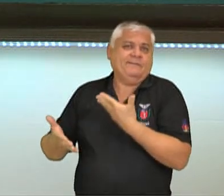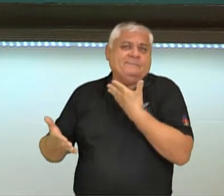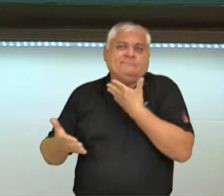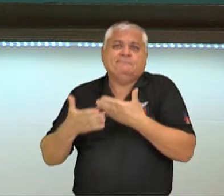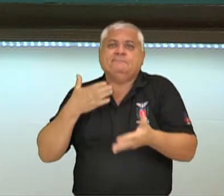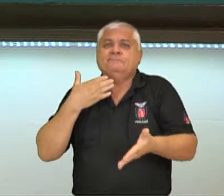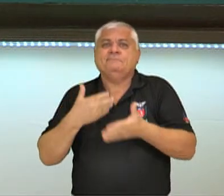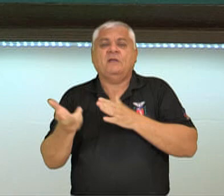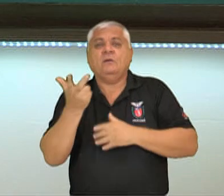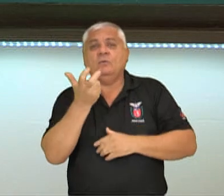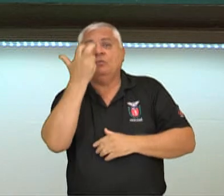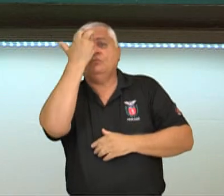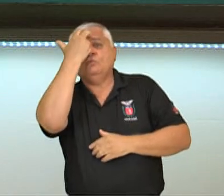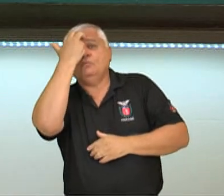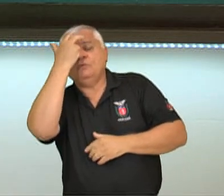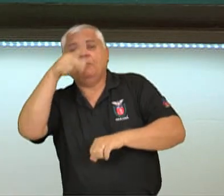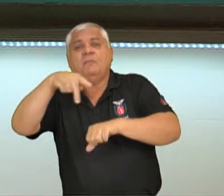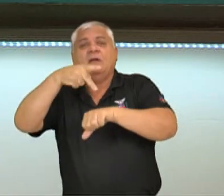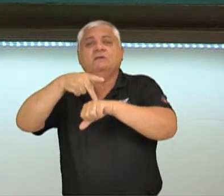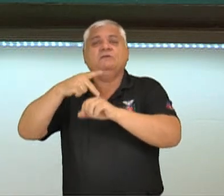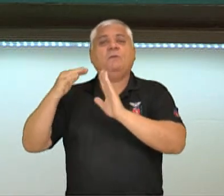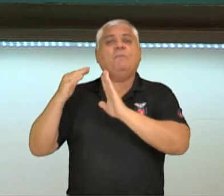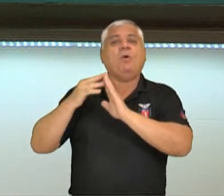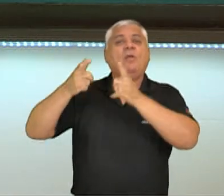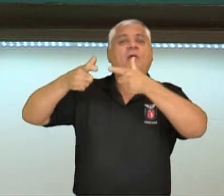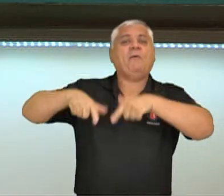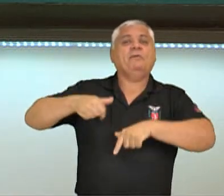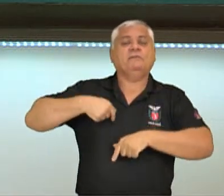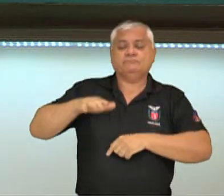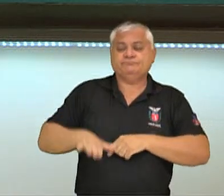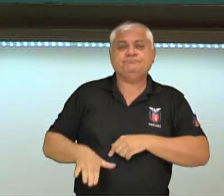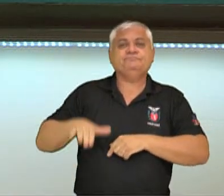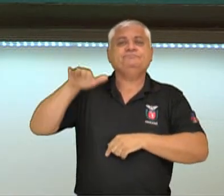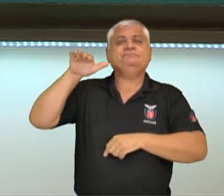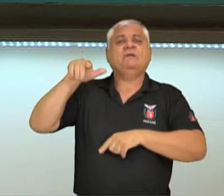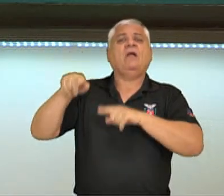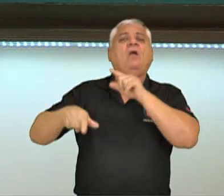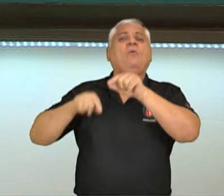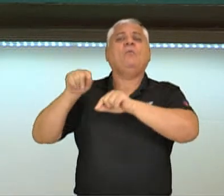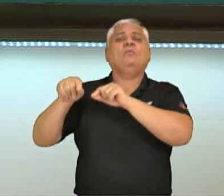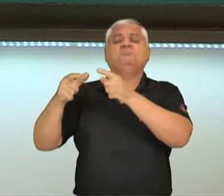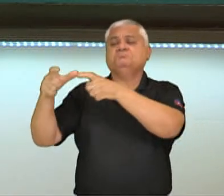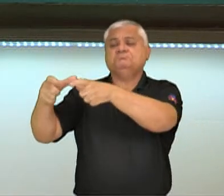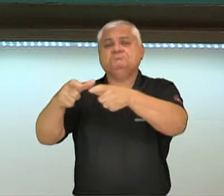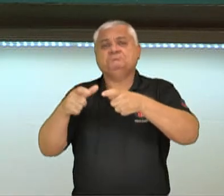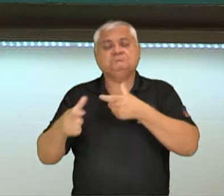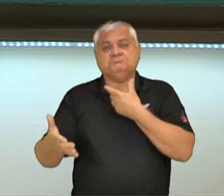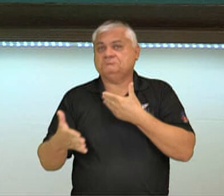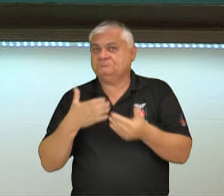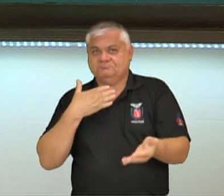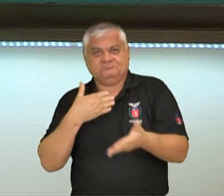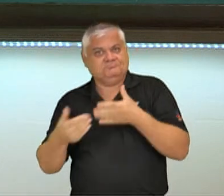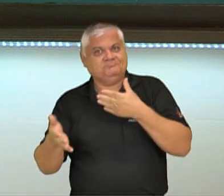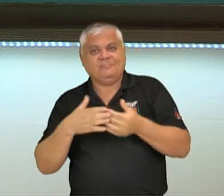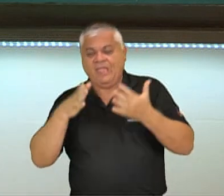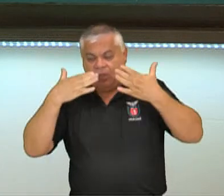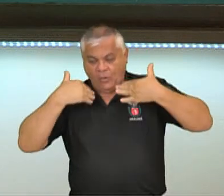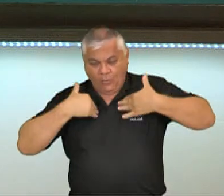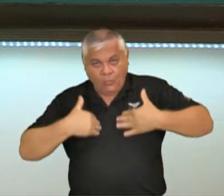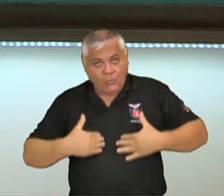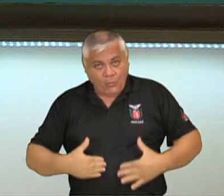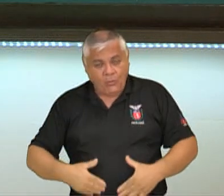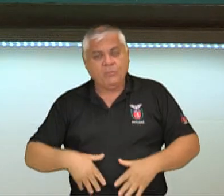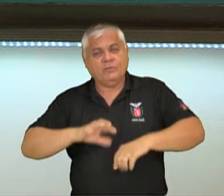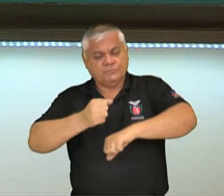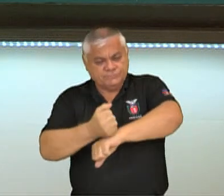da cultura onde essa pessoa cresceu, onde ela se criou, onde ela vive, a reação